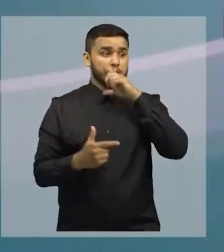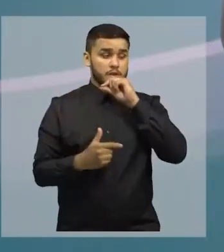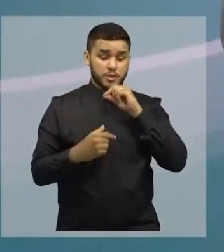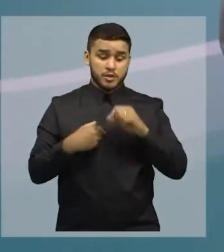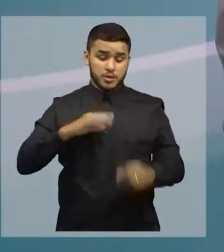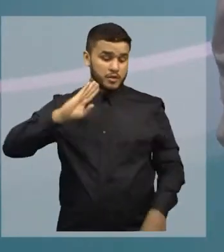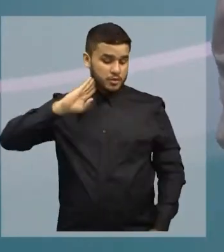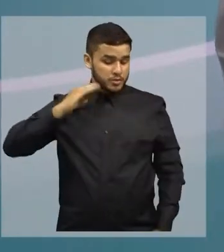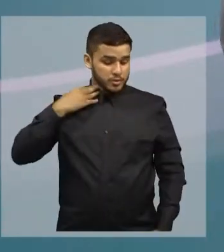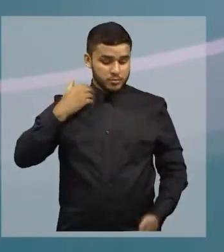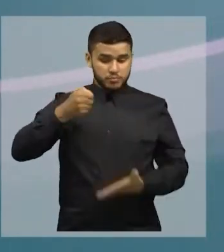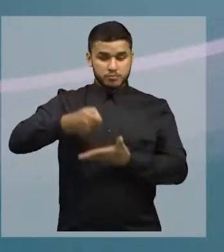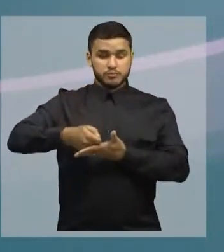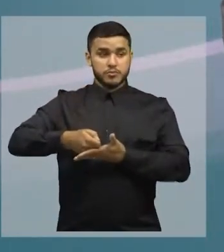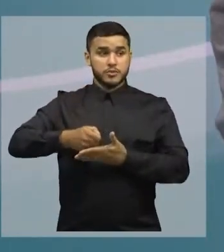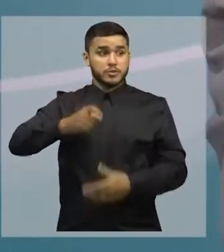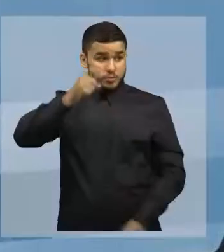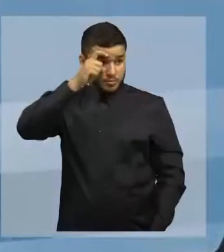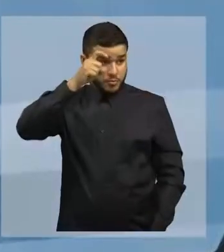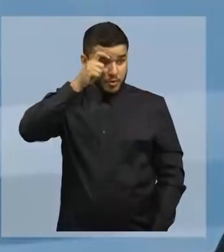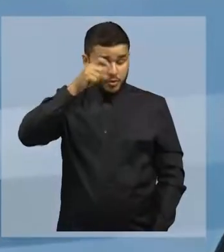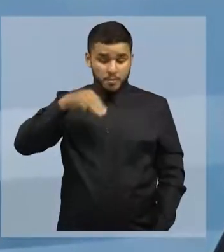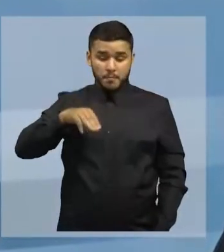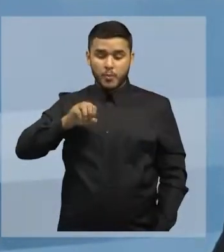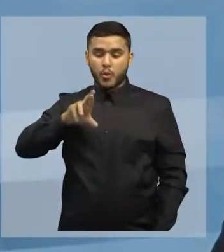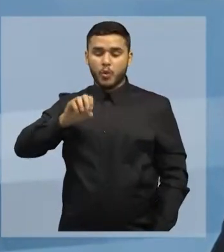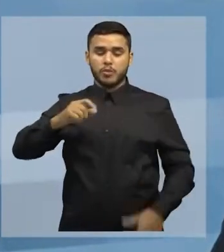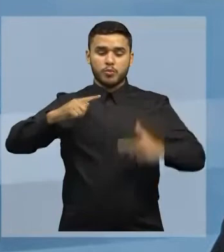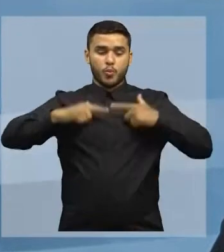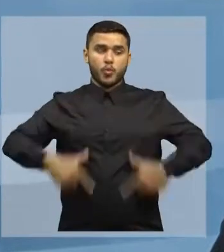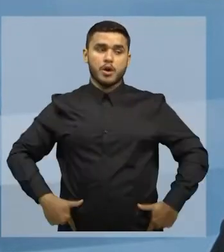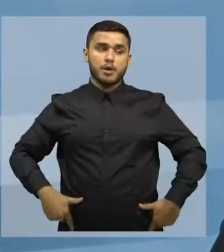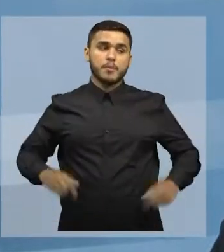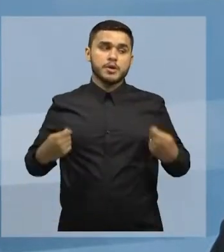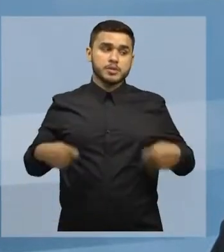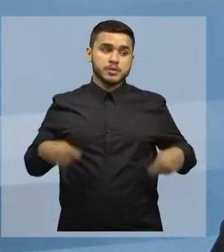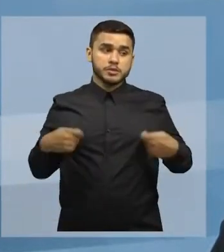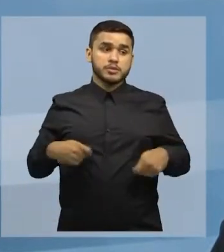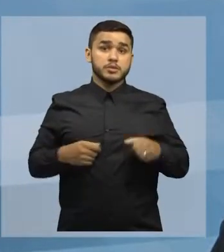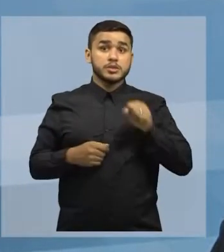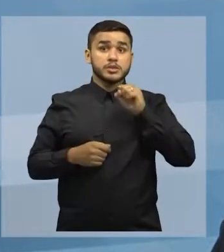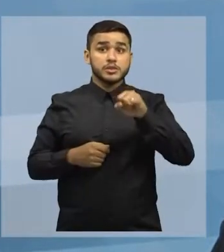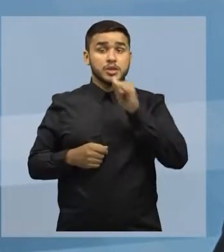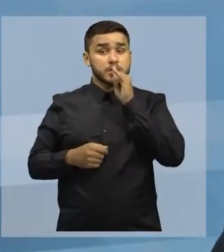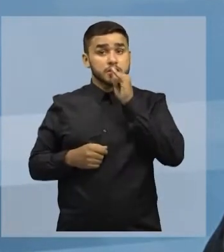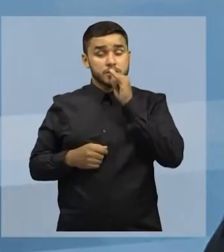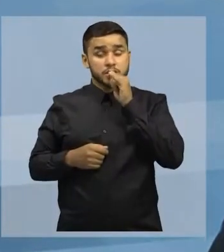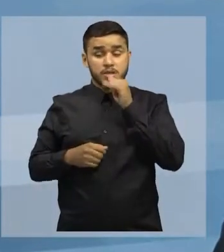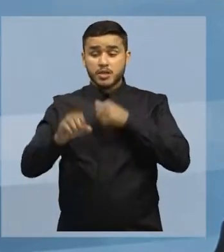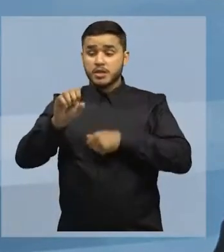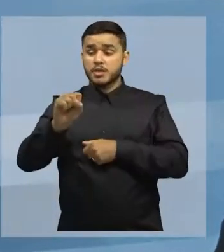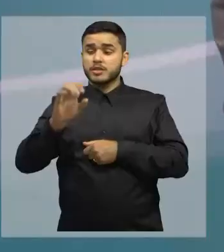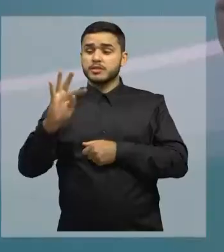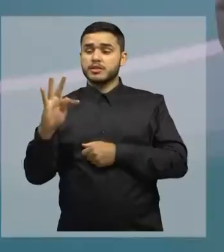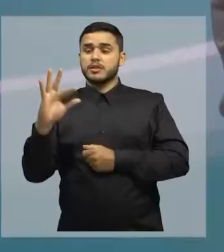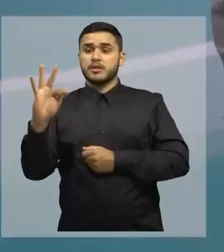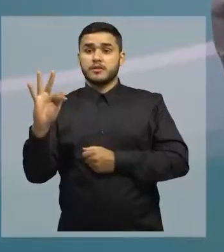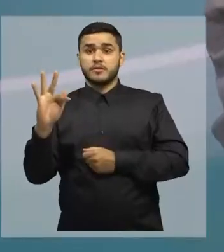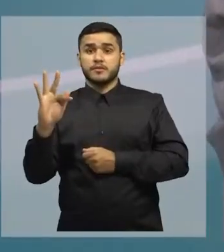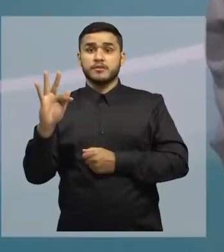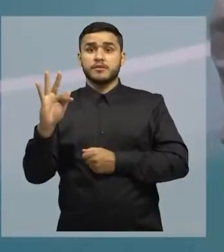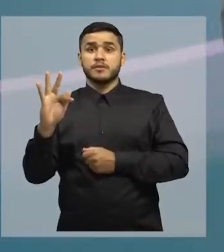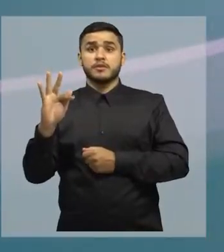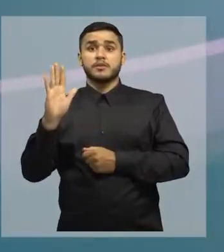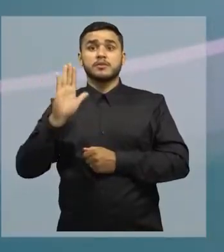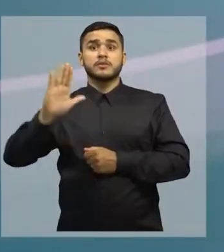Havendo esse julgamento pelo Supremo, o processo volta para o começo, zera. Mas ele não é candidato a prefeito. A gente está falando só do ponto de vista